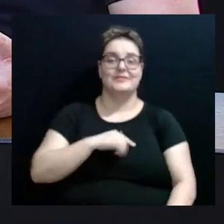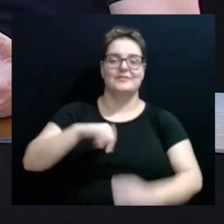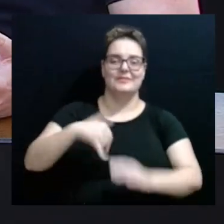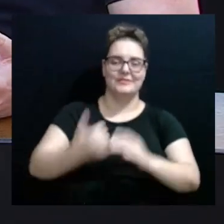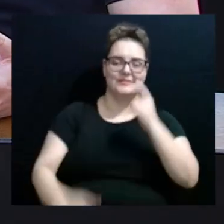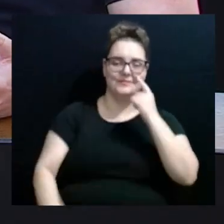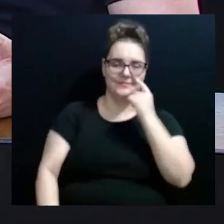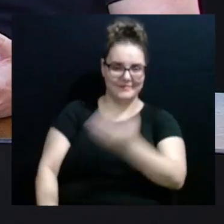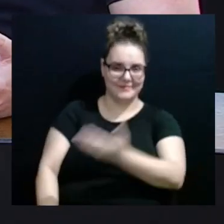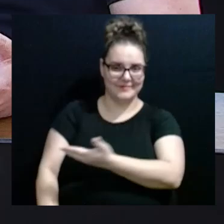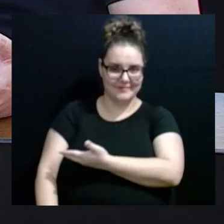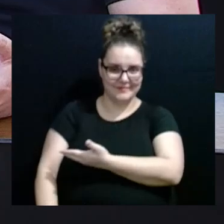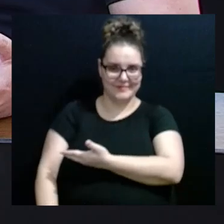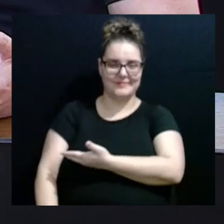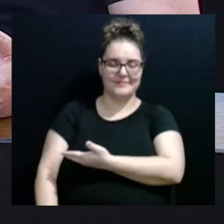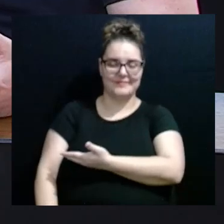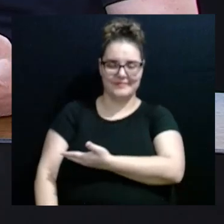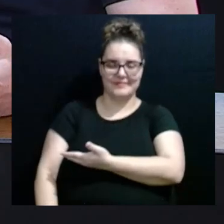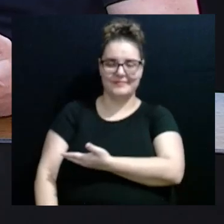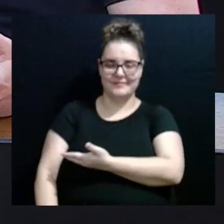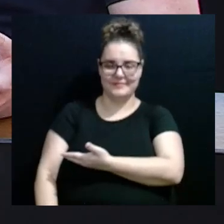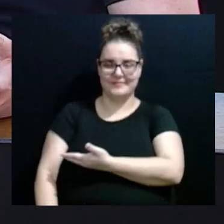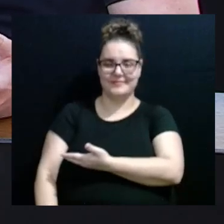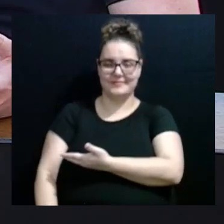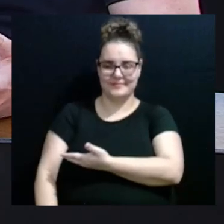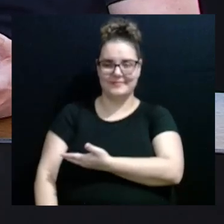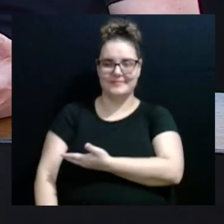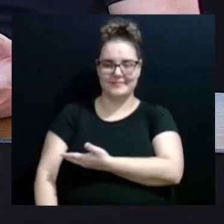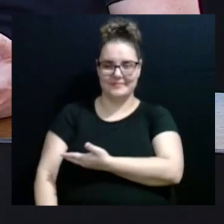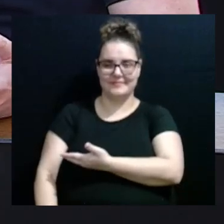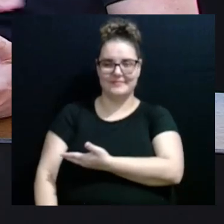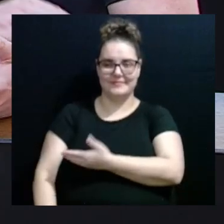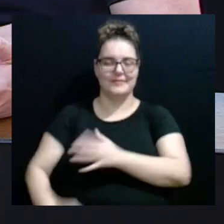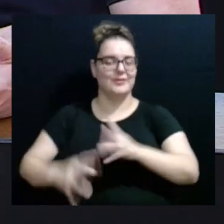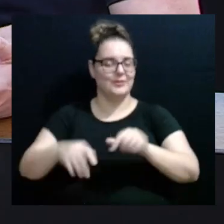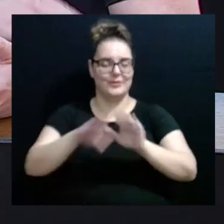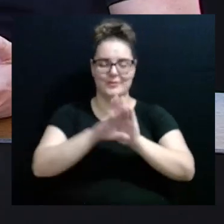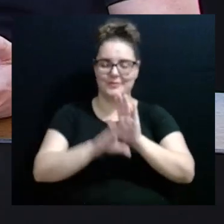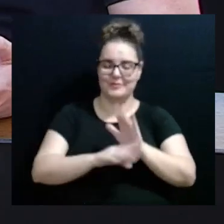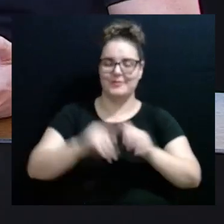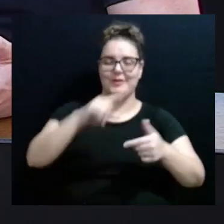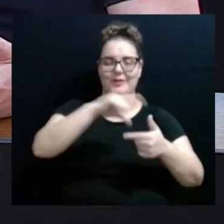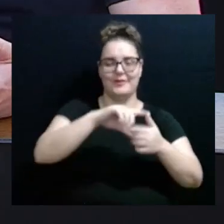nos seguir no YouTube, né, se inscrever no nosso canal TV Câmara Campinas, que lá a gente